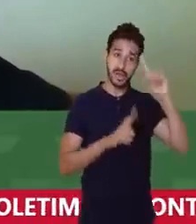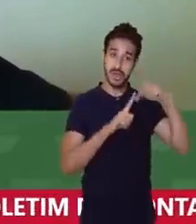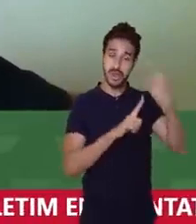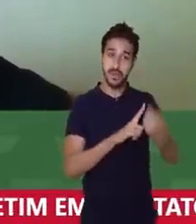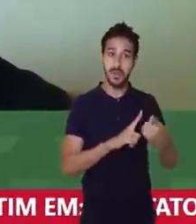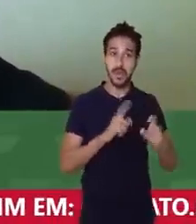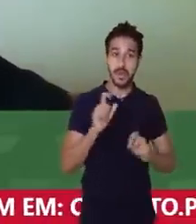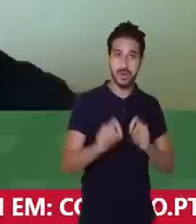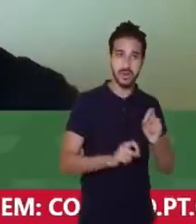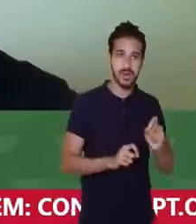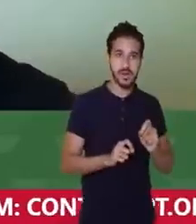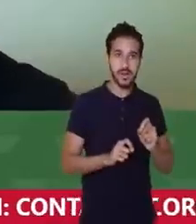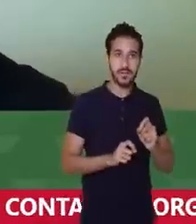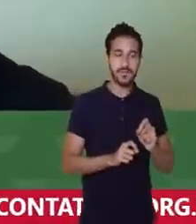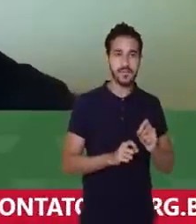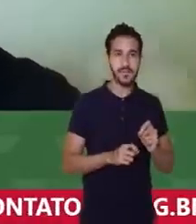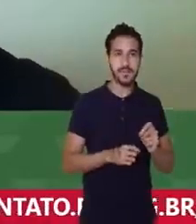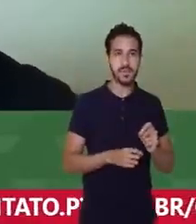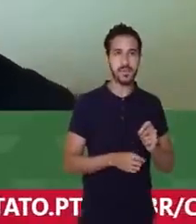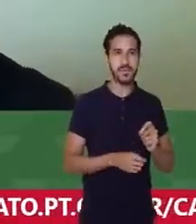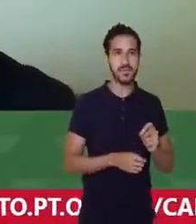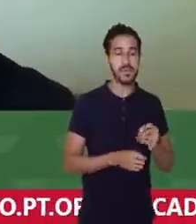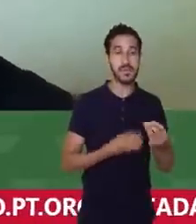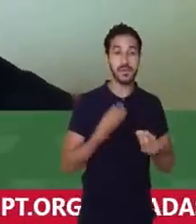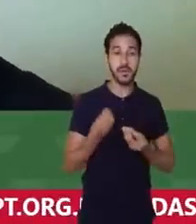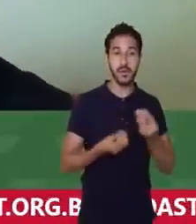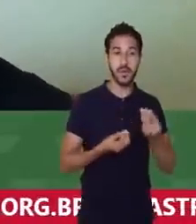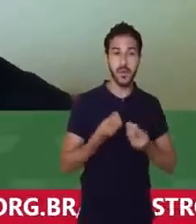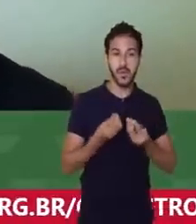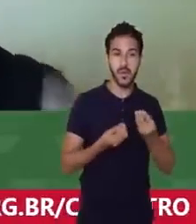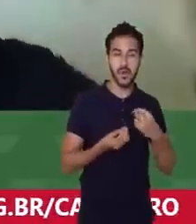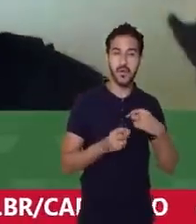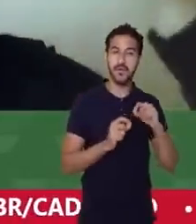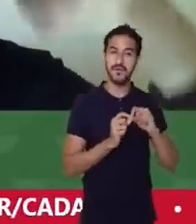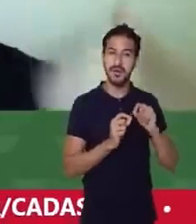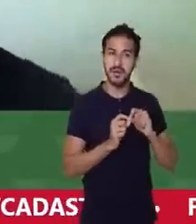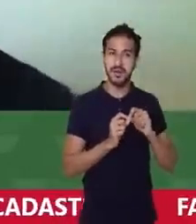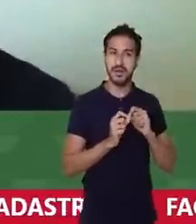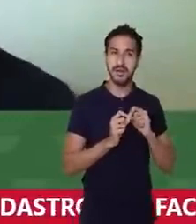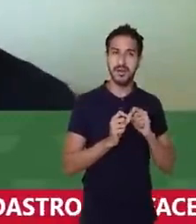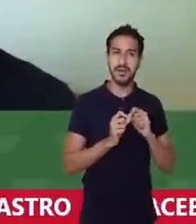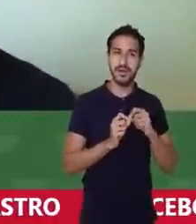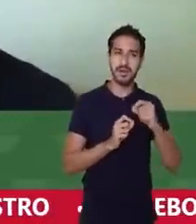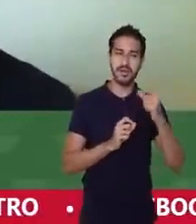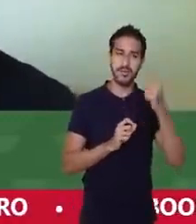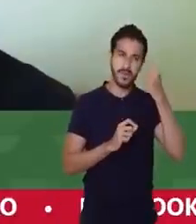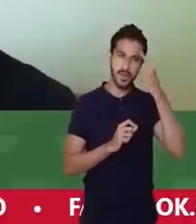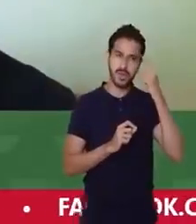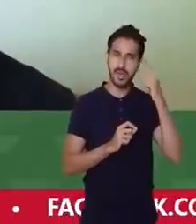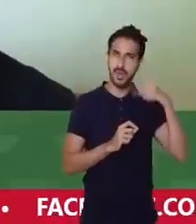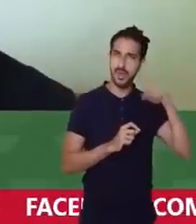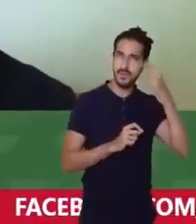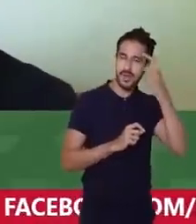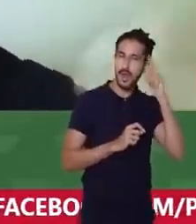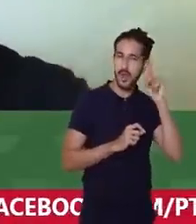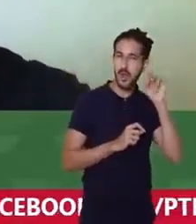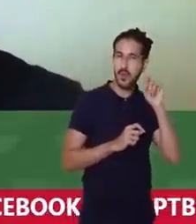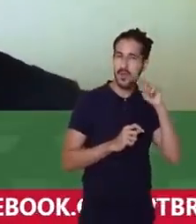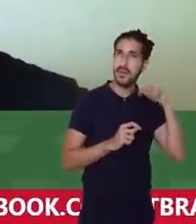era o seguinte: como eu vou fazer, pensaram os golpistas,